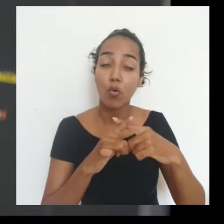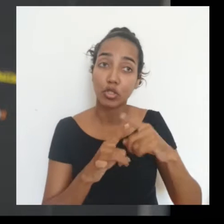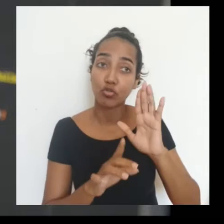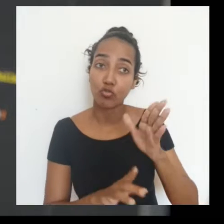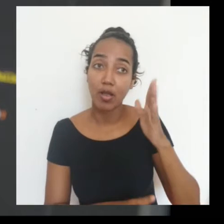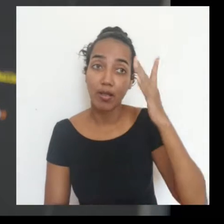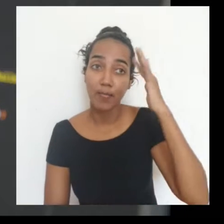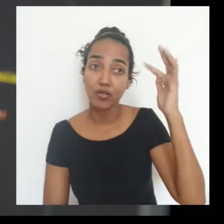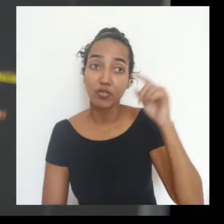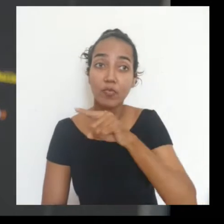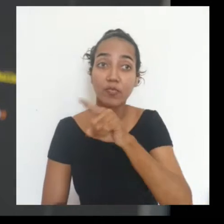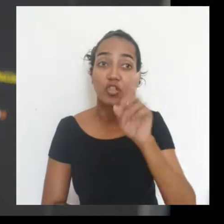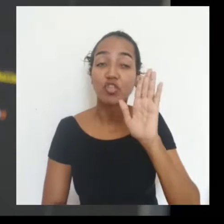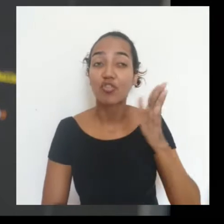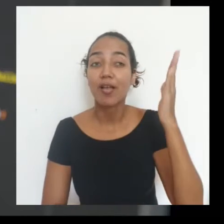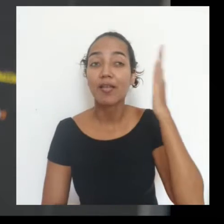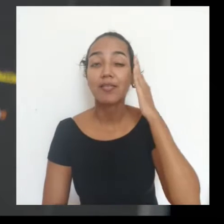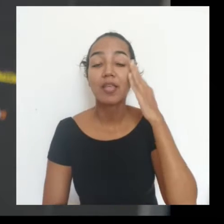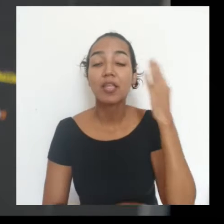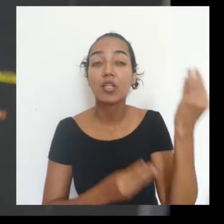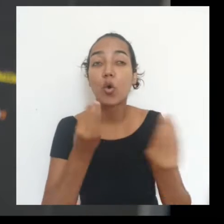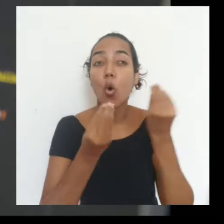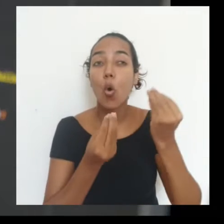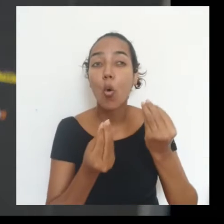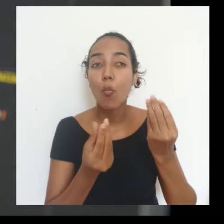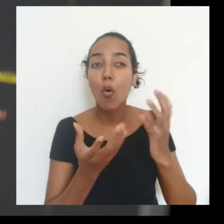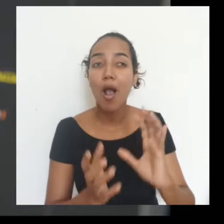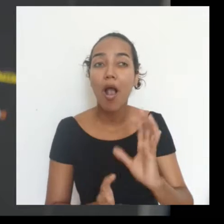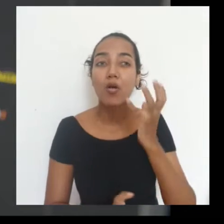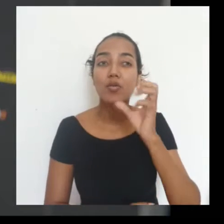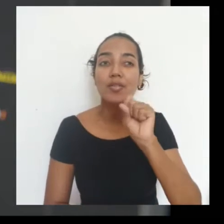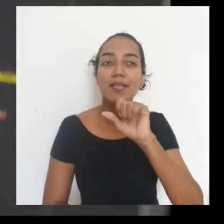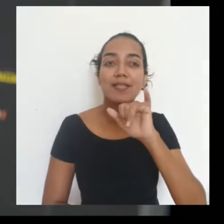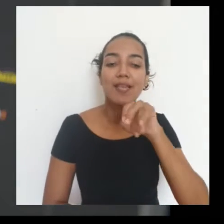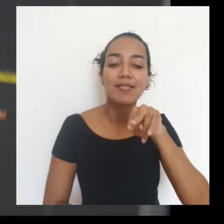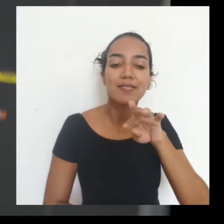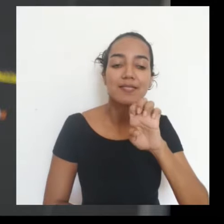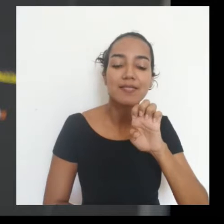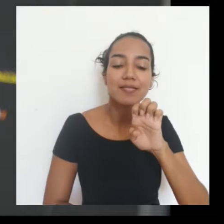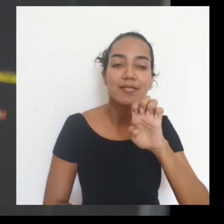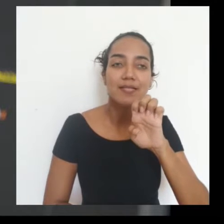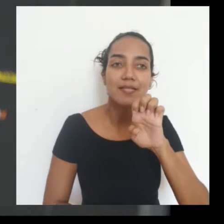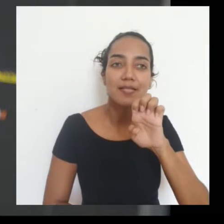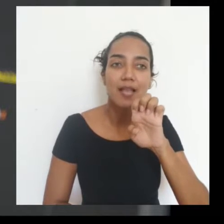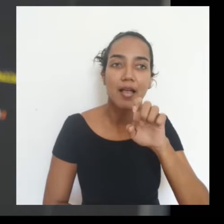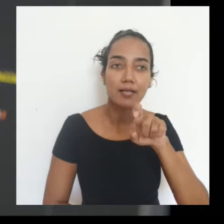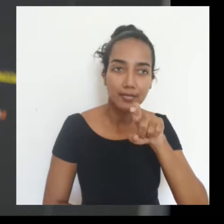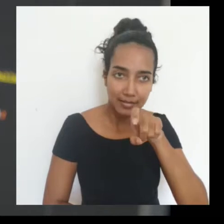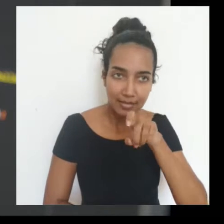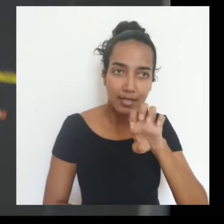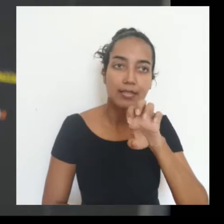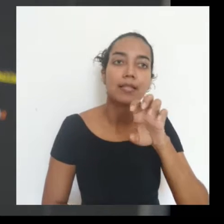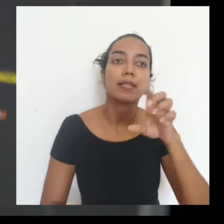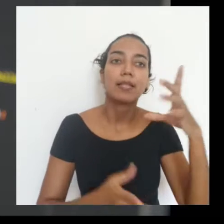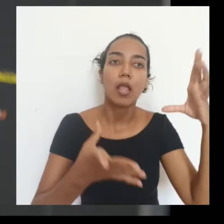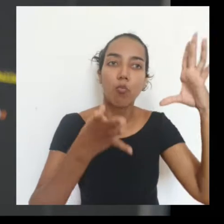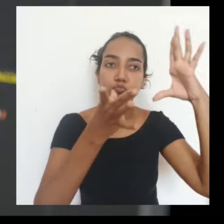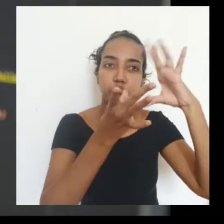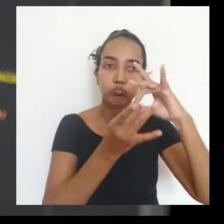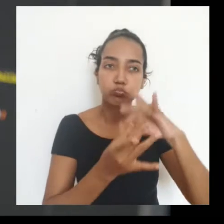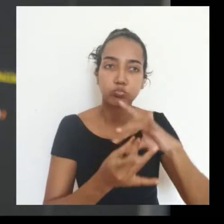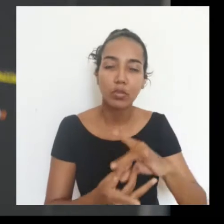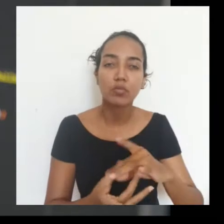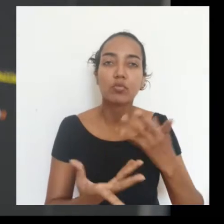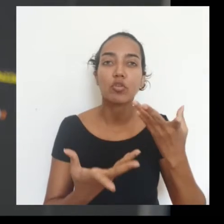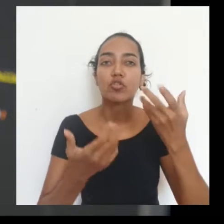sintaxe de laços, de uma forma geral, estruturas e expressões de controle. Então a gente vai citar algumas boas práticas de como fazer isso